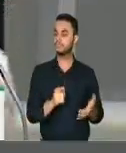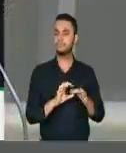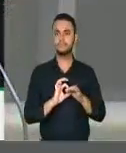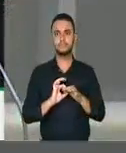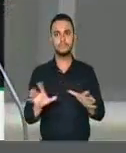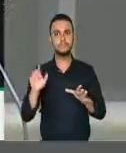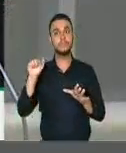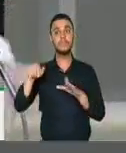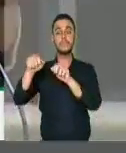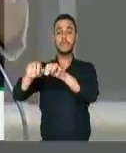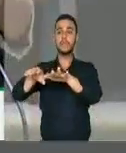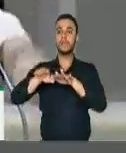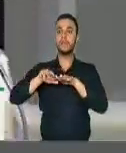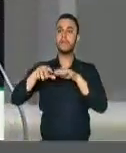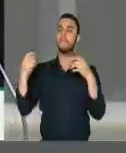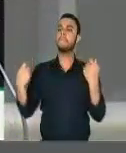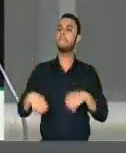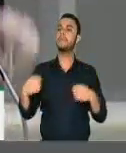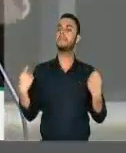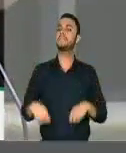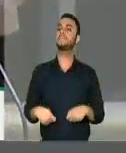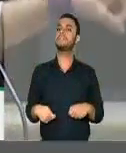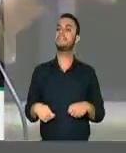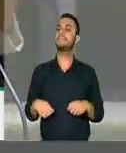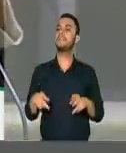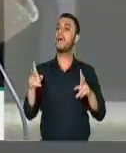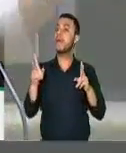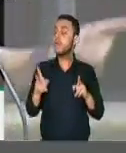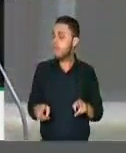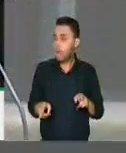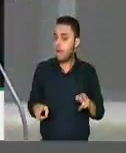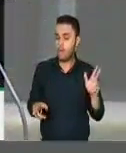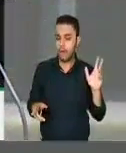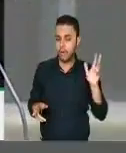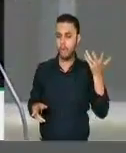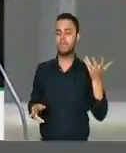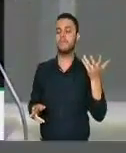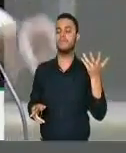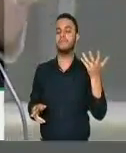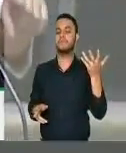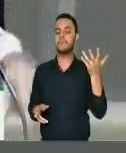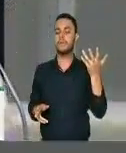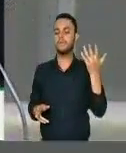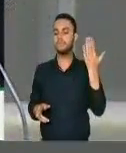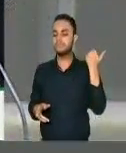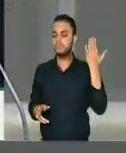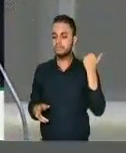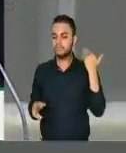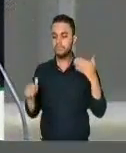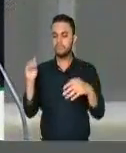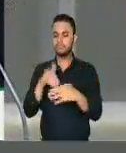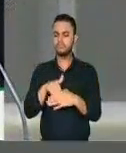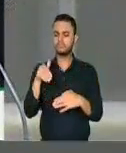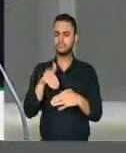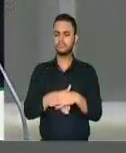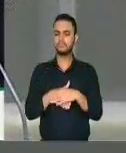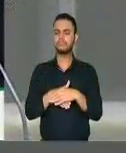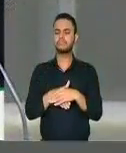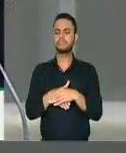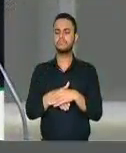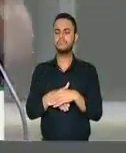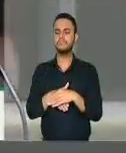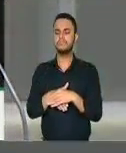autorização no plenário terá que se dar como aconteceu na votação